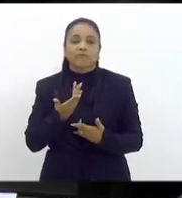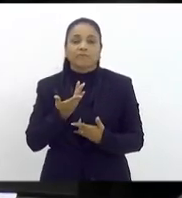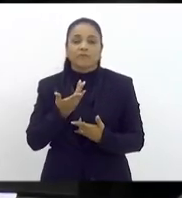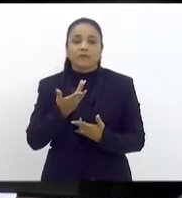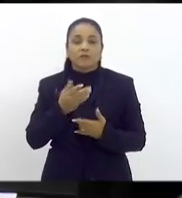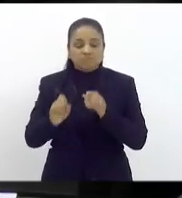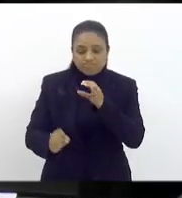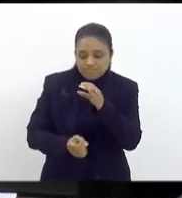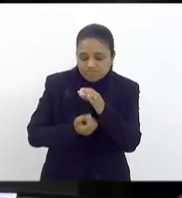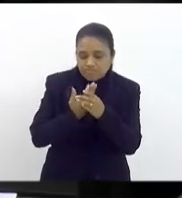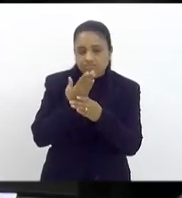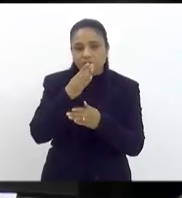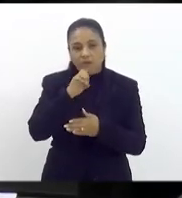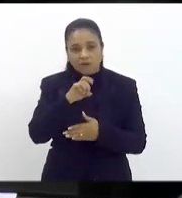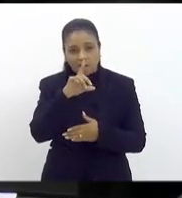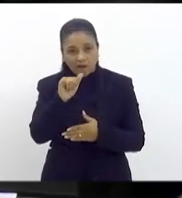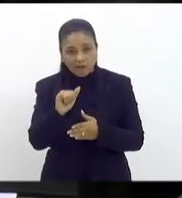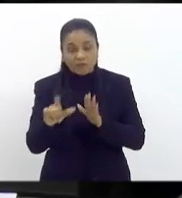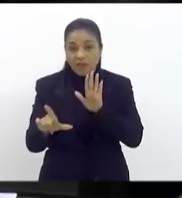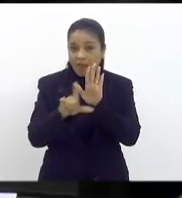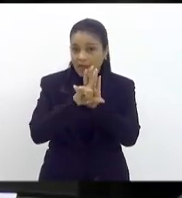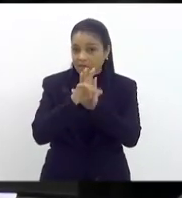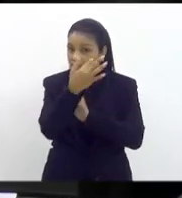foi criado por lei federal